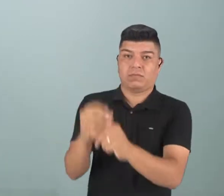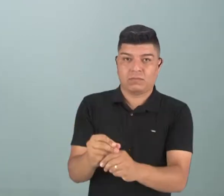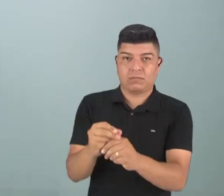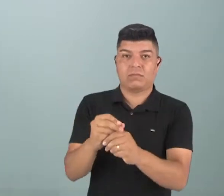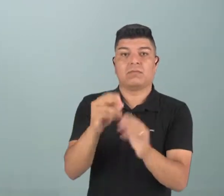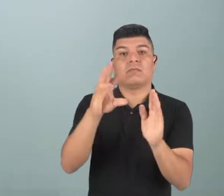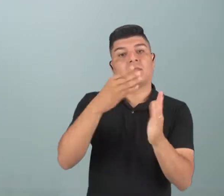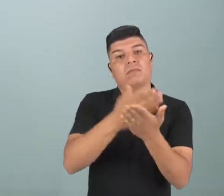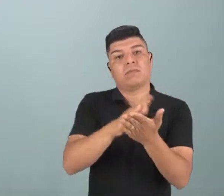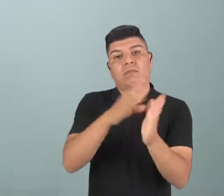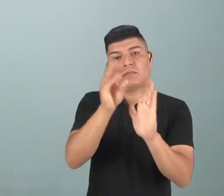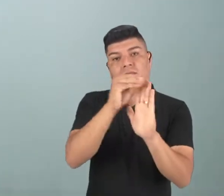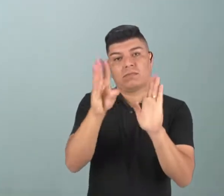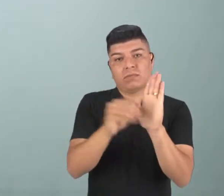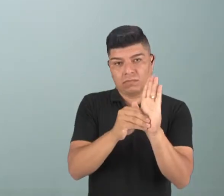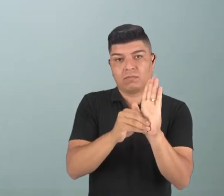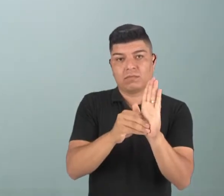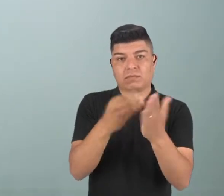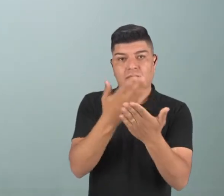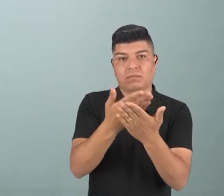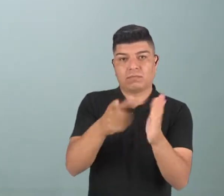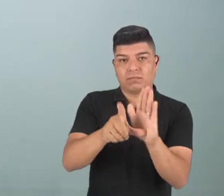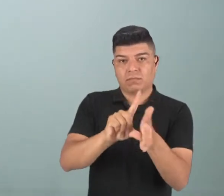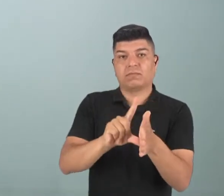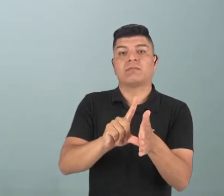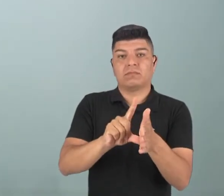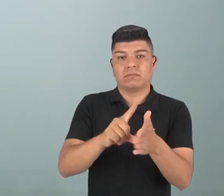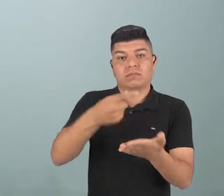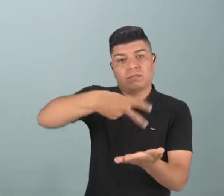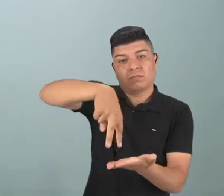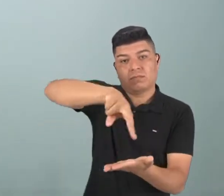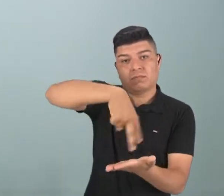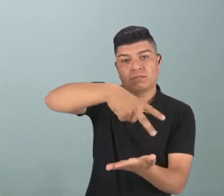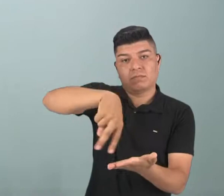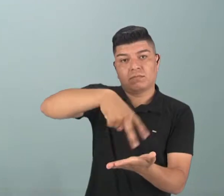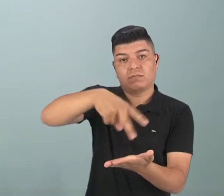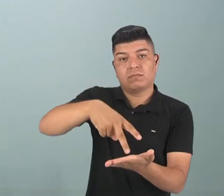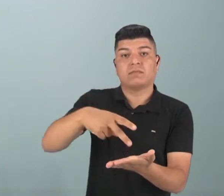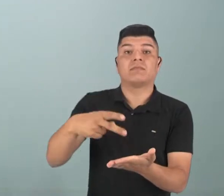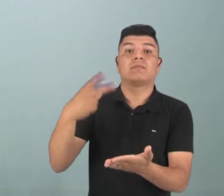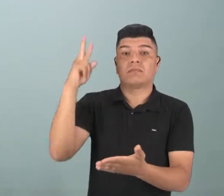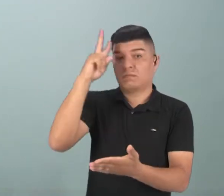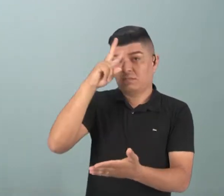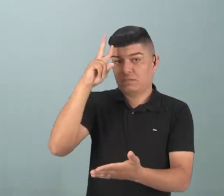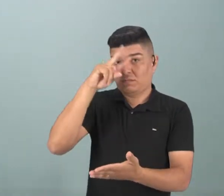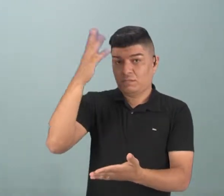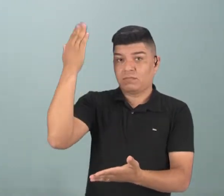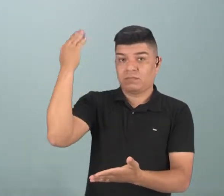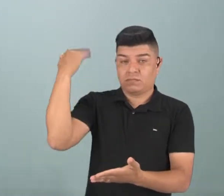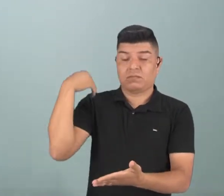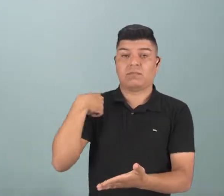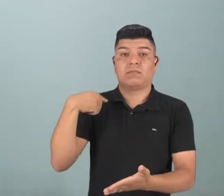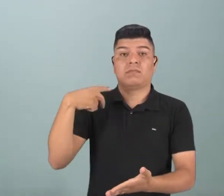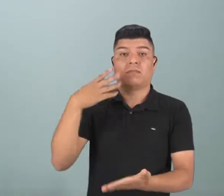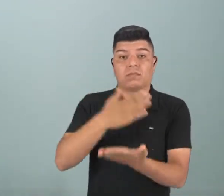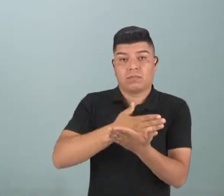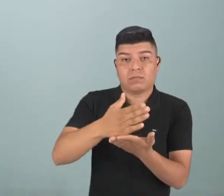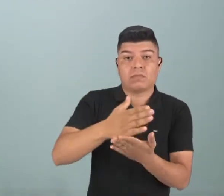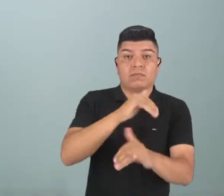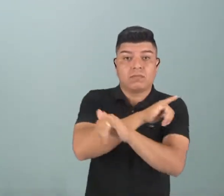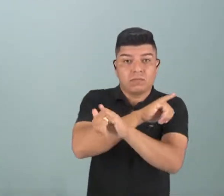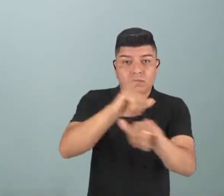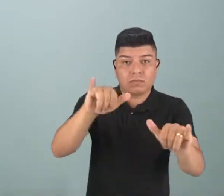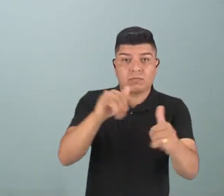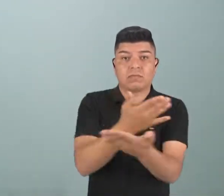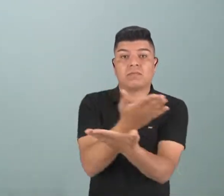alguns conteúdos que nós vimos em aulas anteriores sobre dança e épocas históricas. E eu quero começar falando com vocês